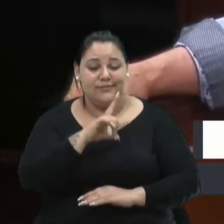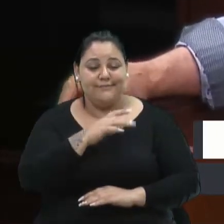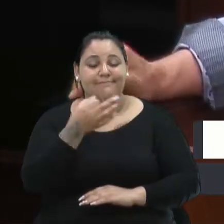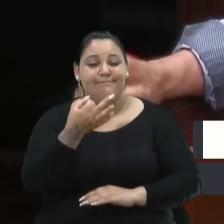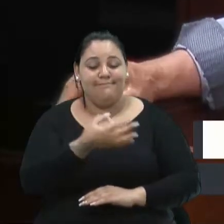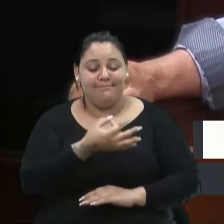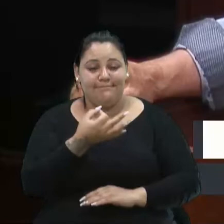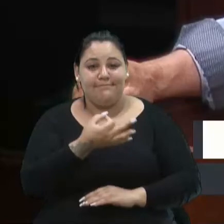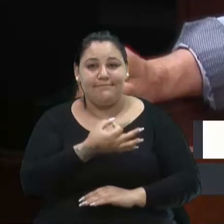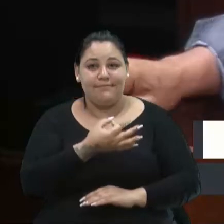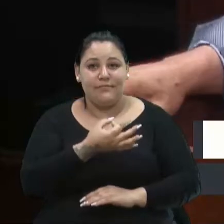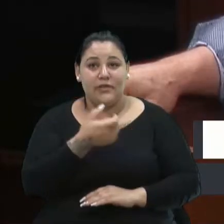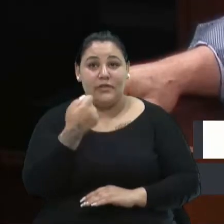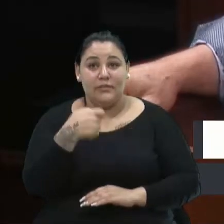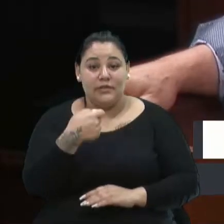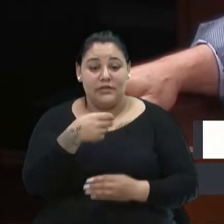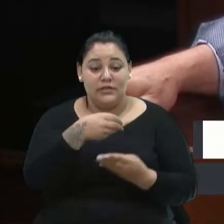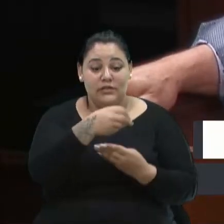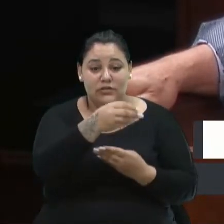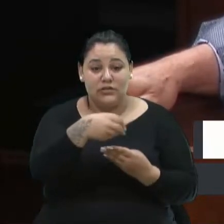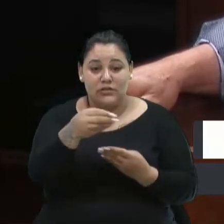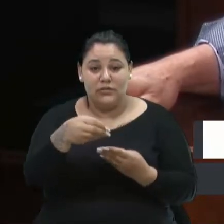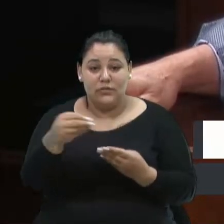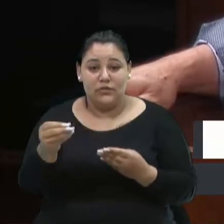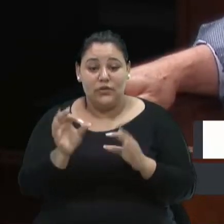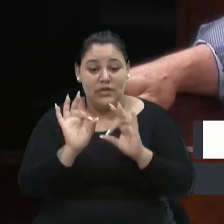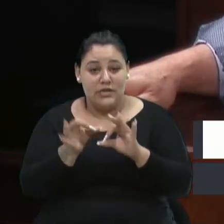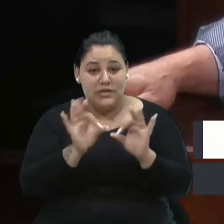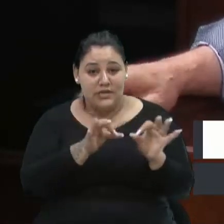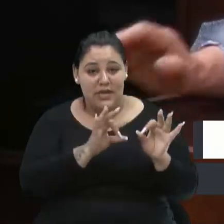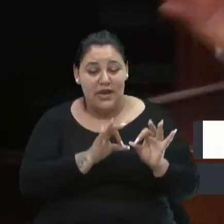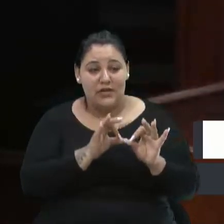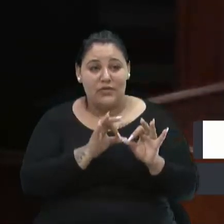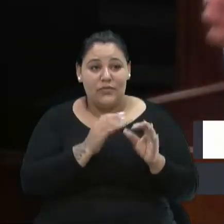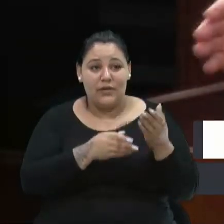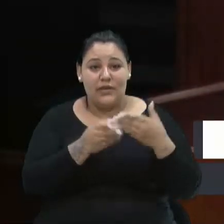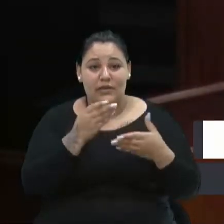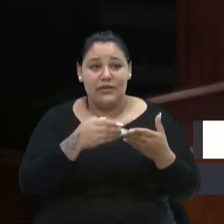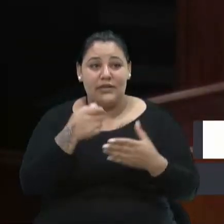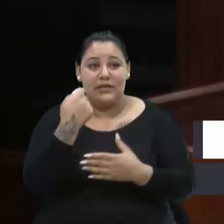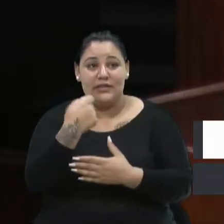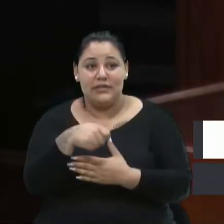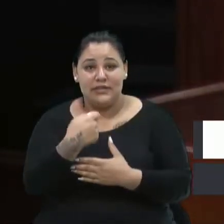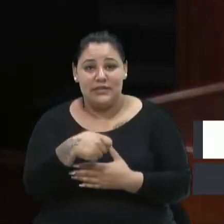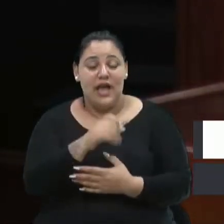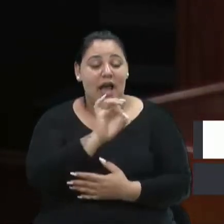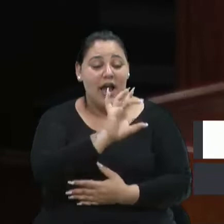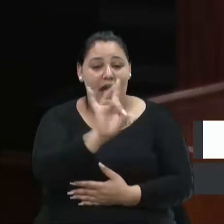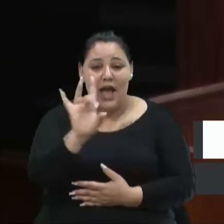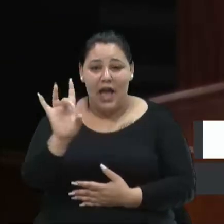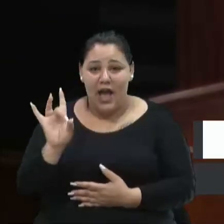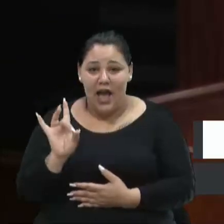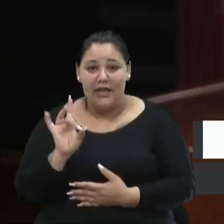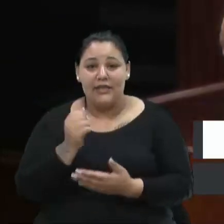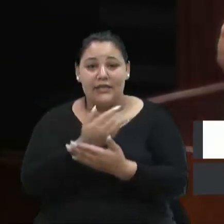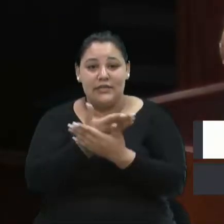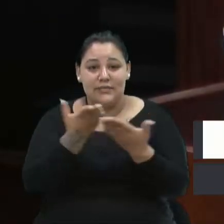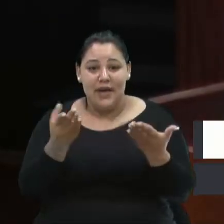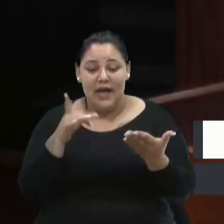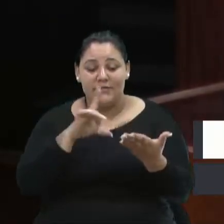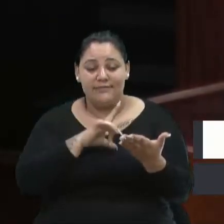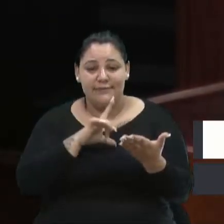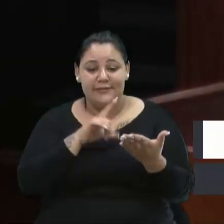Então tem que ser distribuído corretamente de acordo com a necessidade de cada subprefeitura, cada espaço aqui